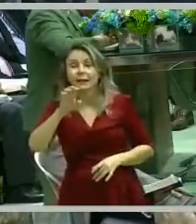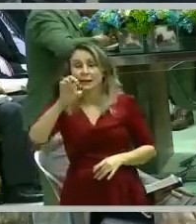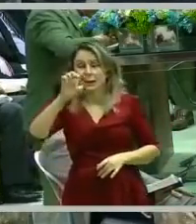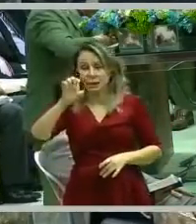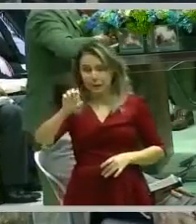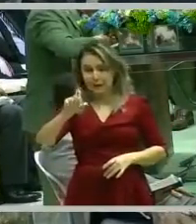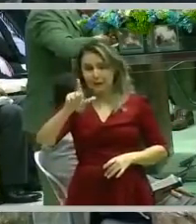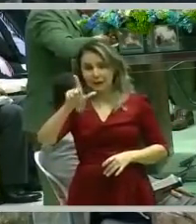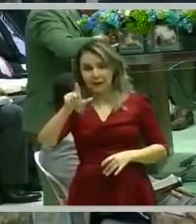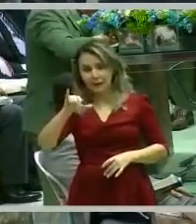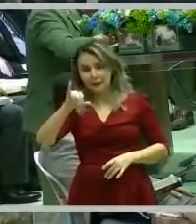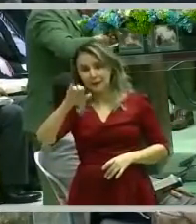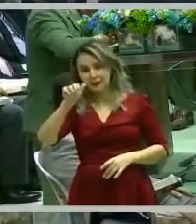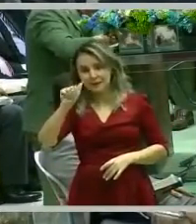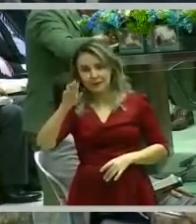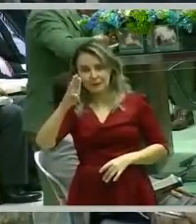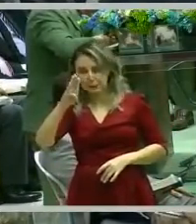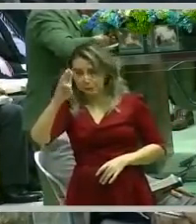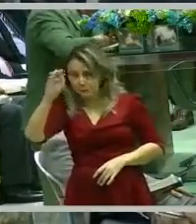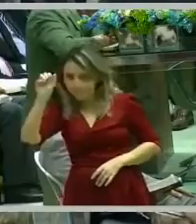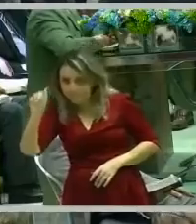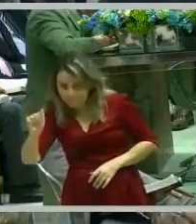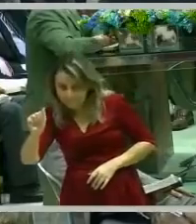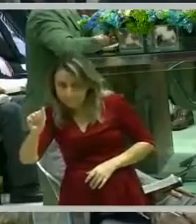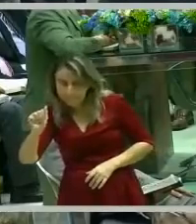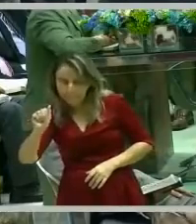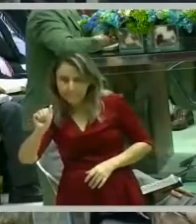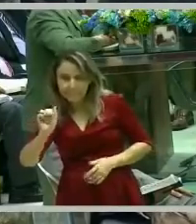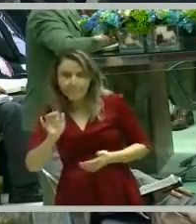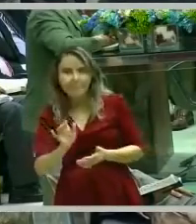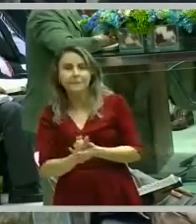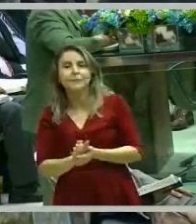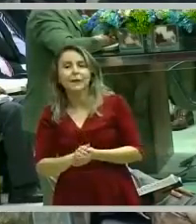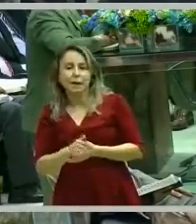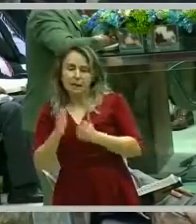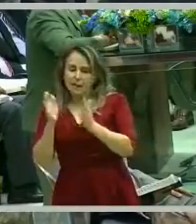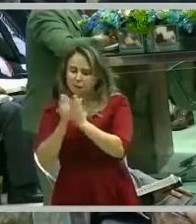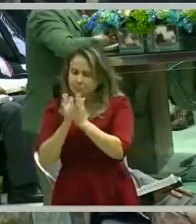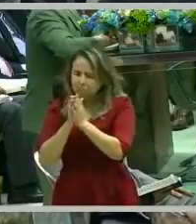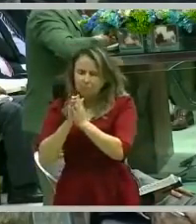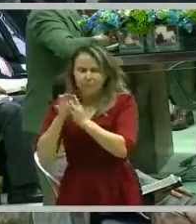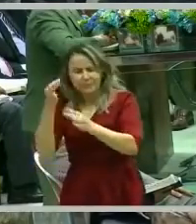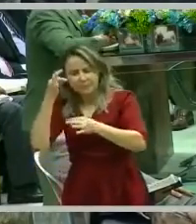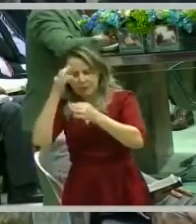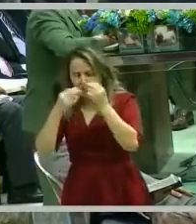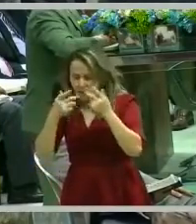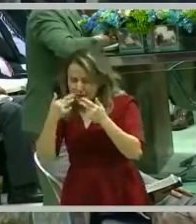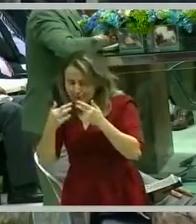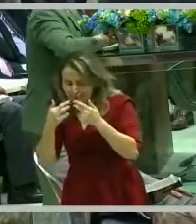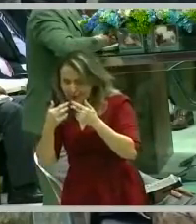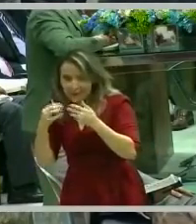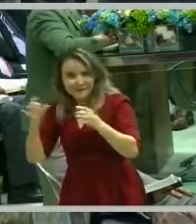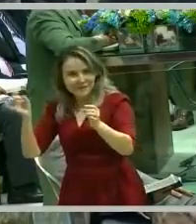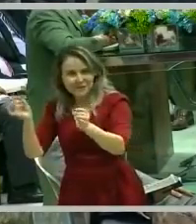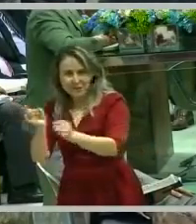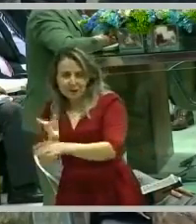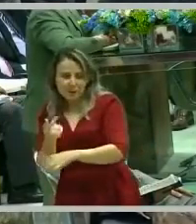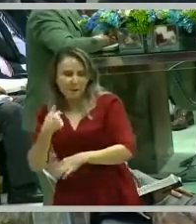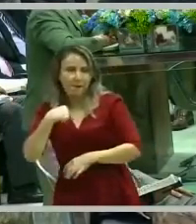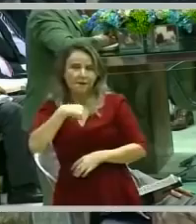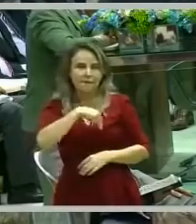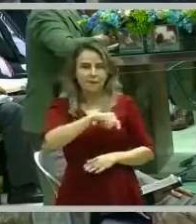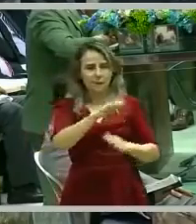Quando ele chegou em casa, todo ele rolou, que necessidade, gosta muito de orar nos